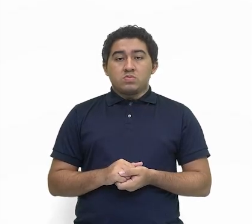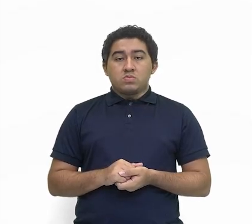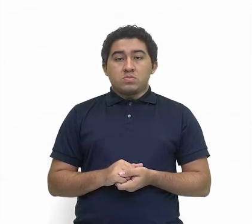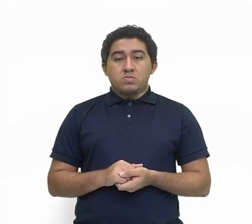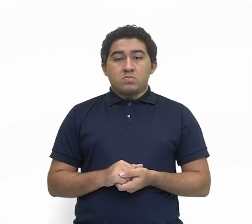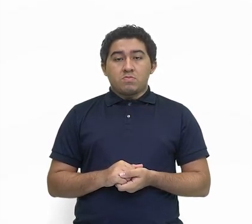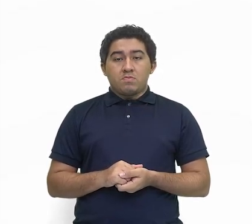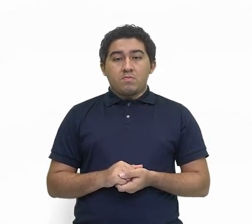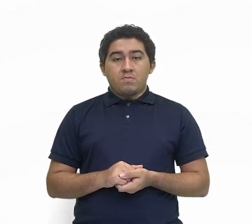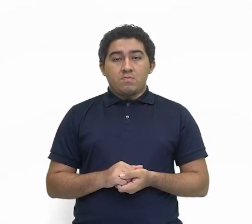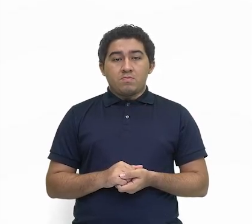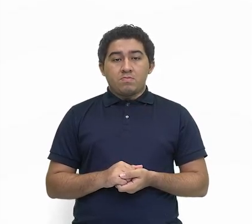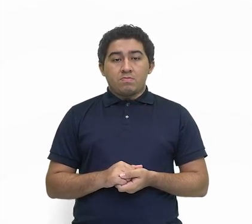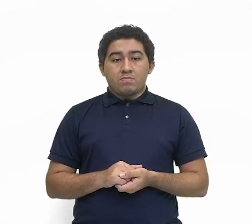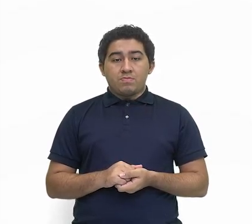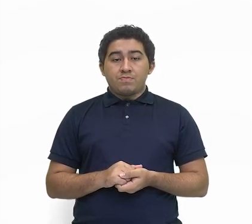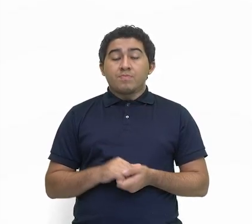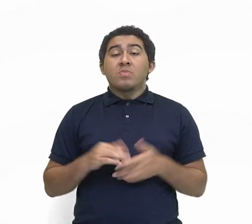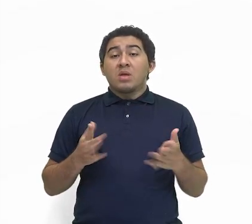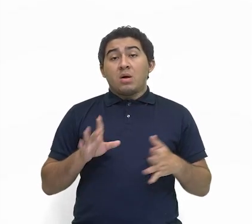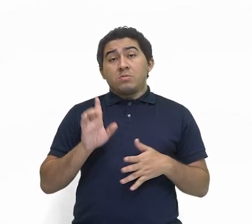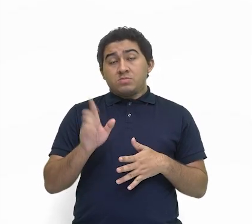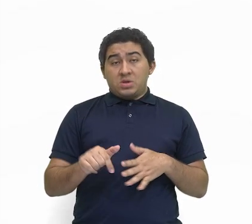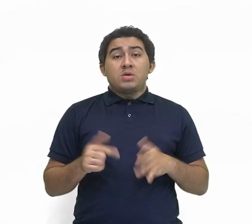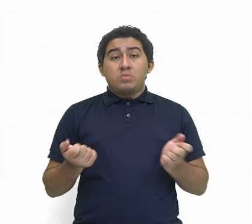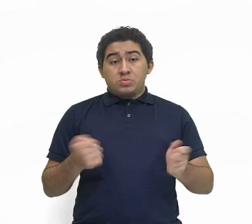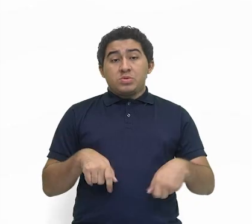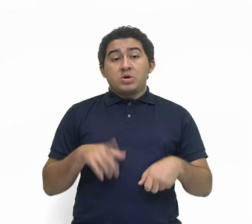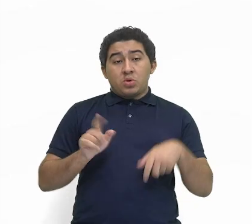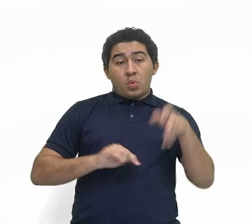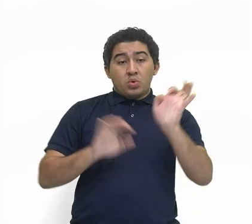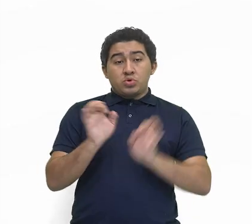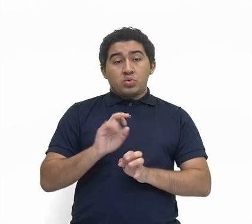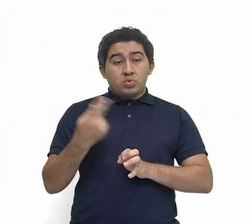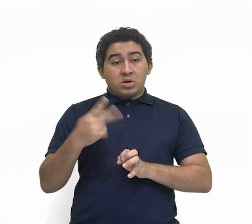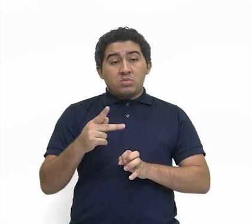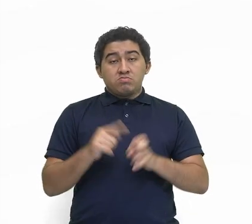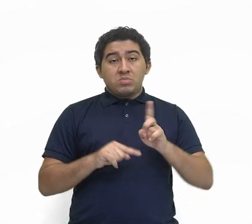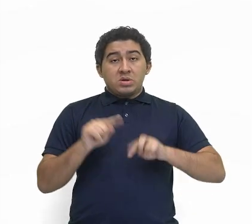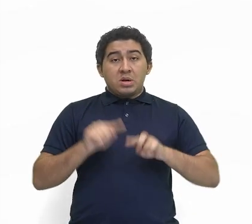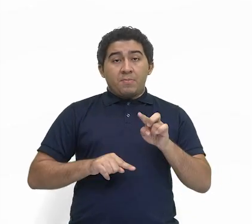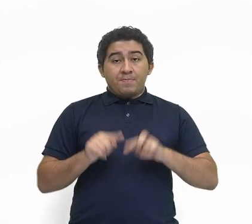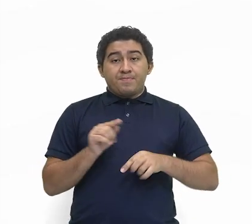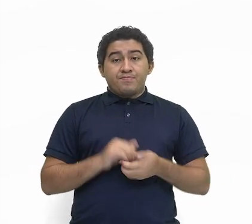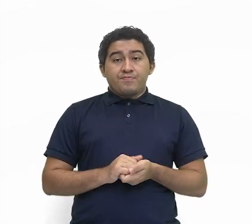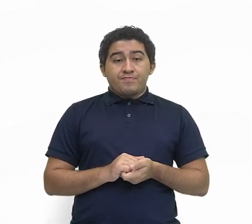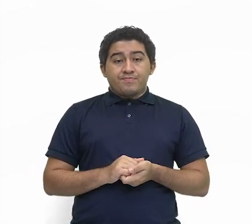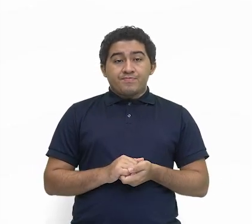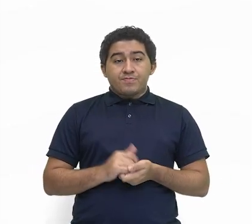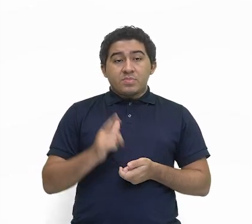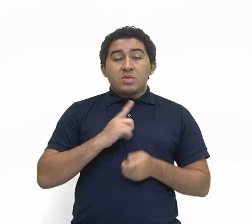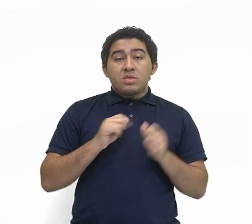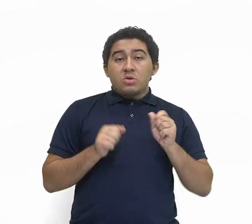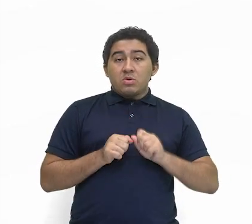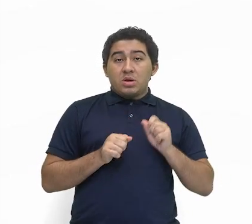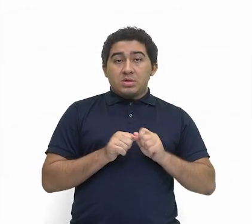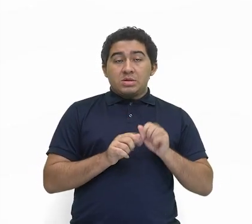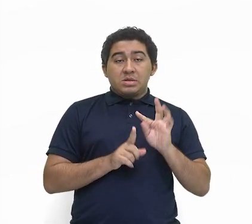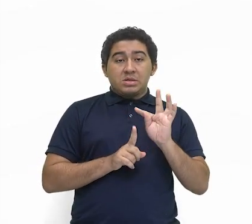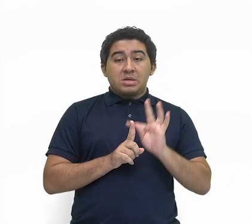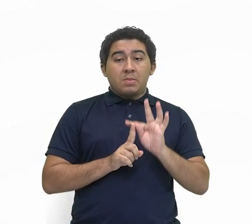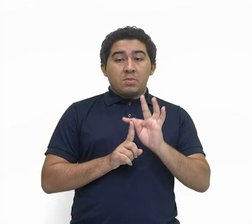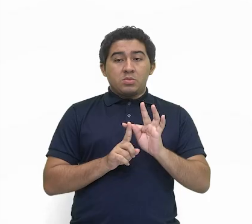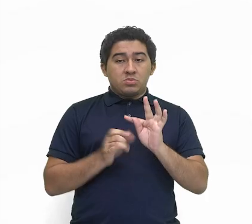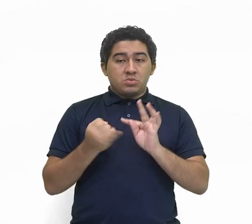meio vale 1 grau Celsius. E assim ele construiu o seu termômetro para medir temperaturas quando ele precisasse